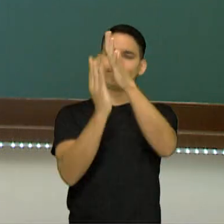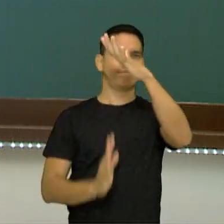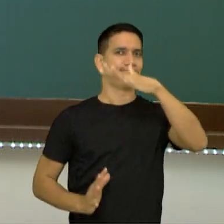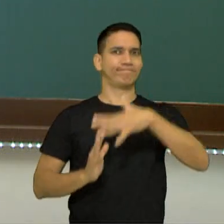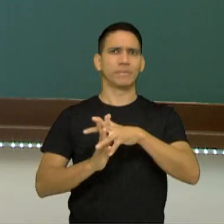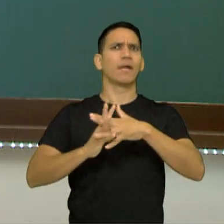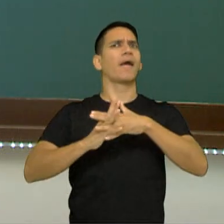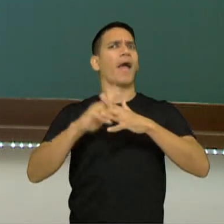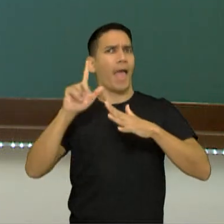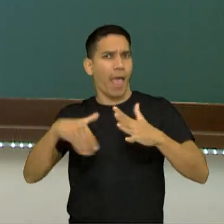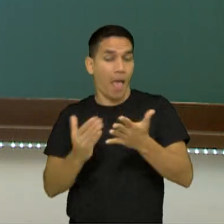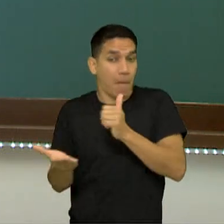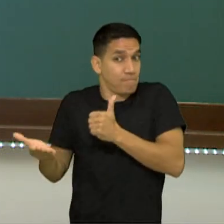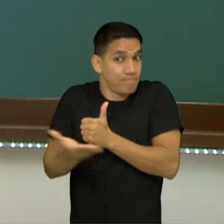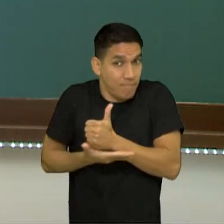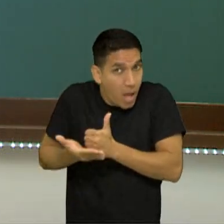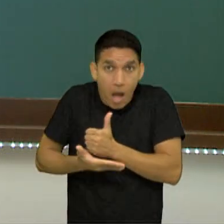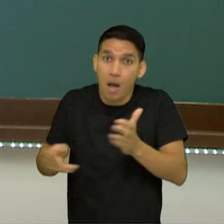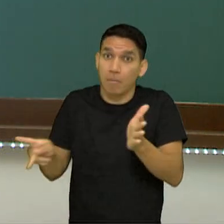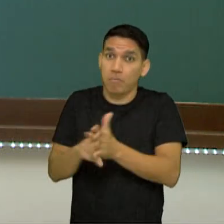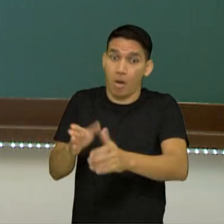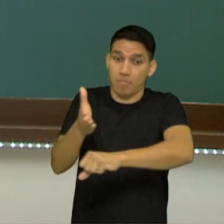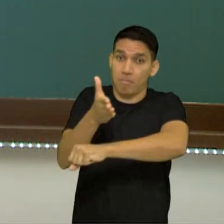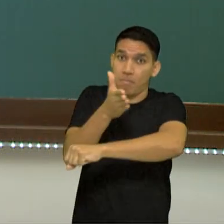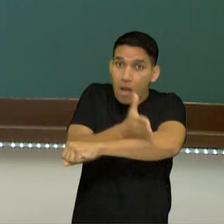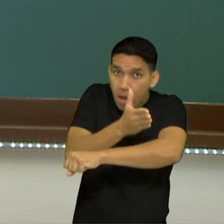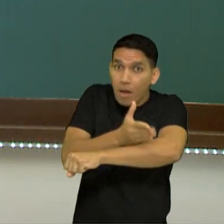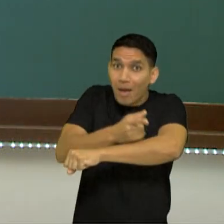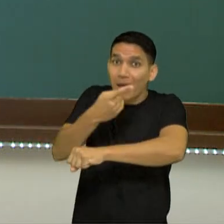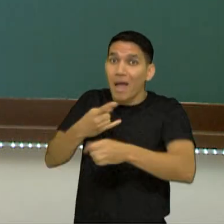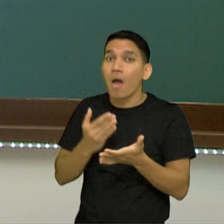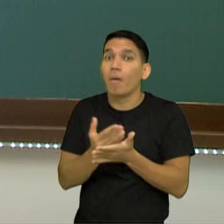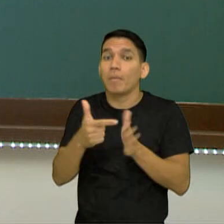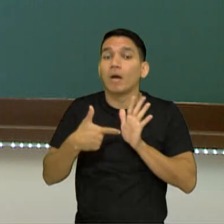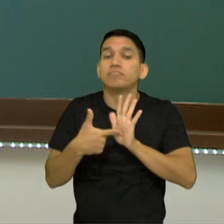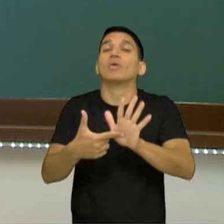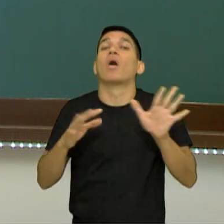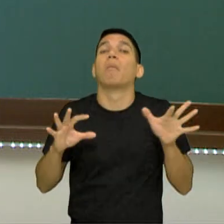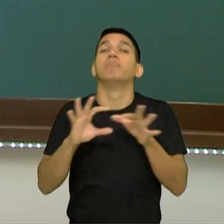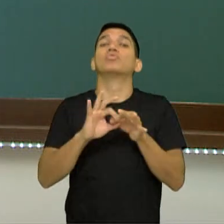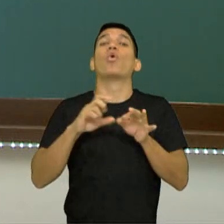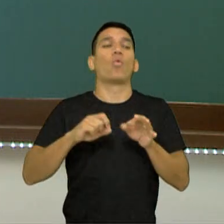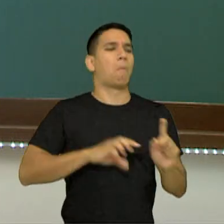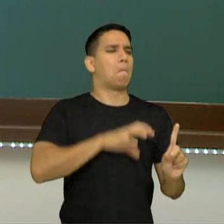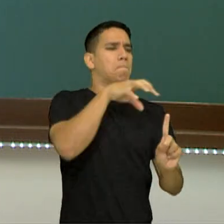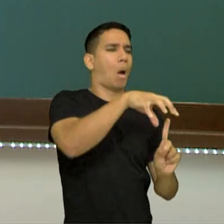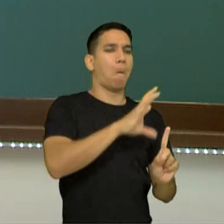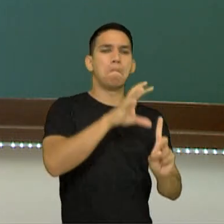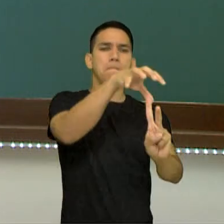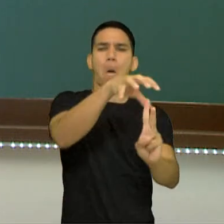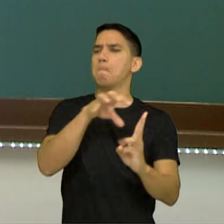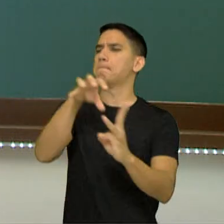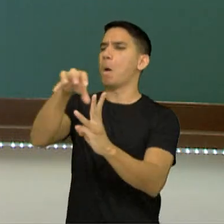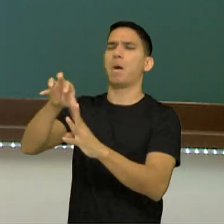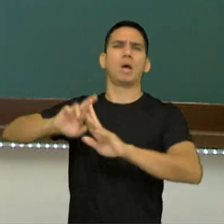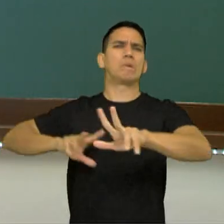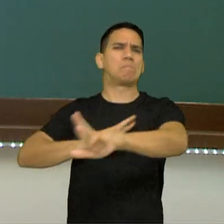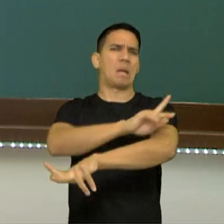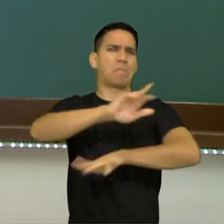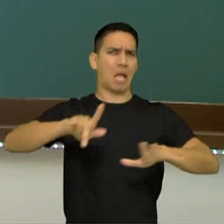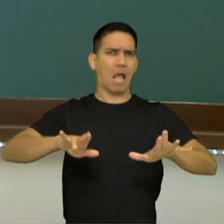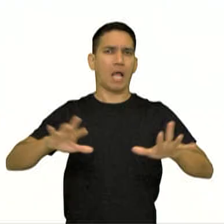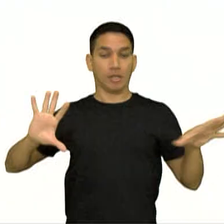a base da Idade Média, era o que dava unidade aos diferentes reinos medievais, tá